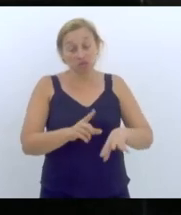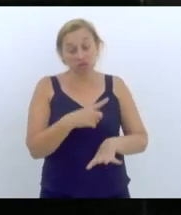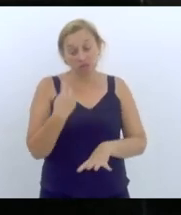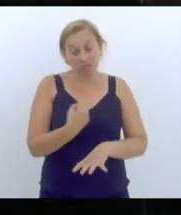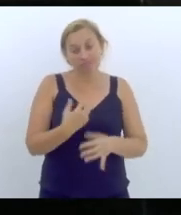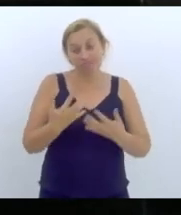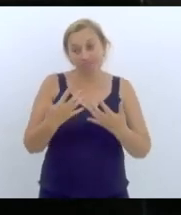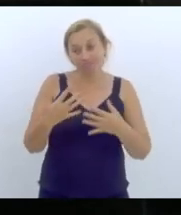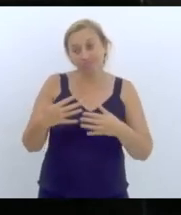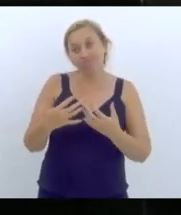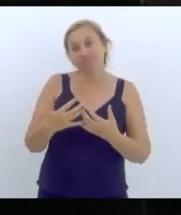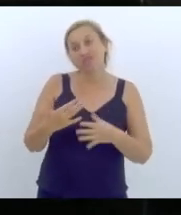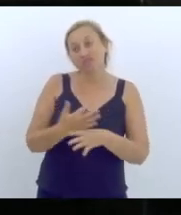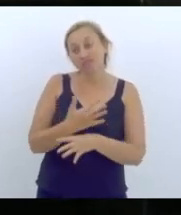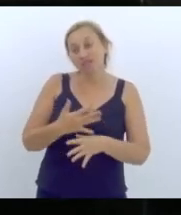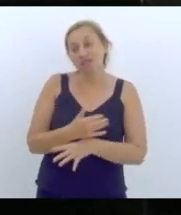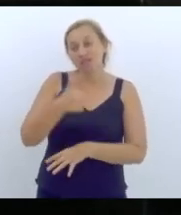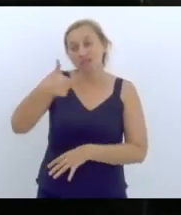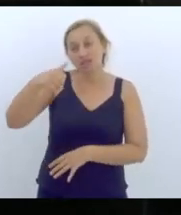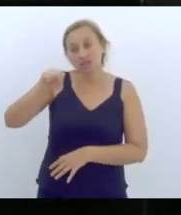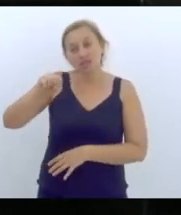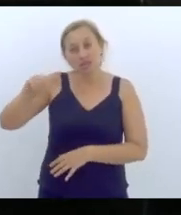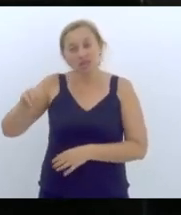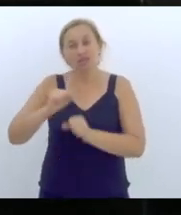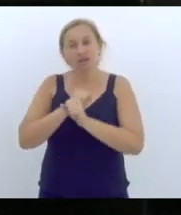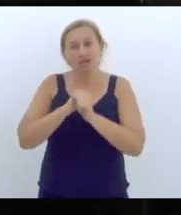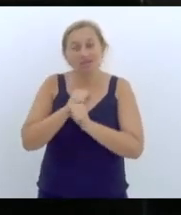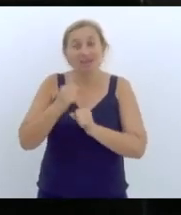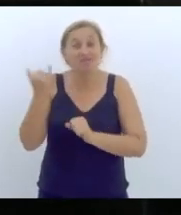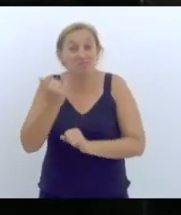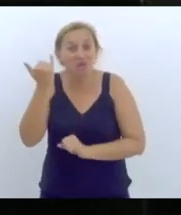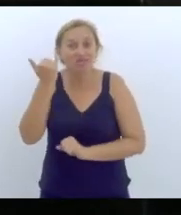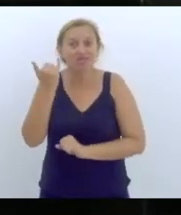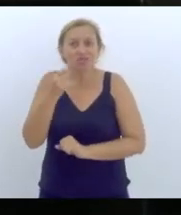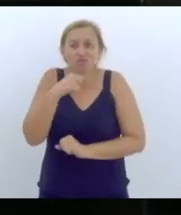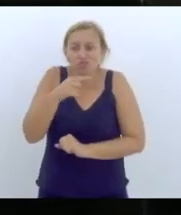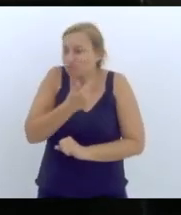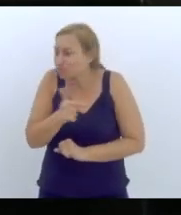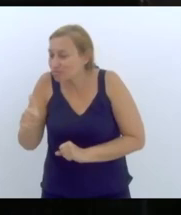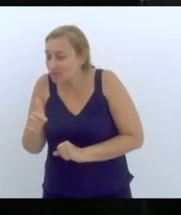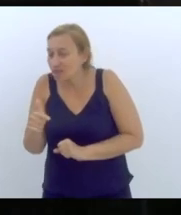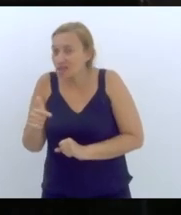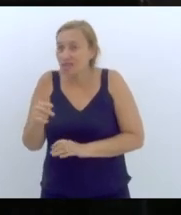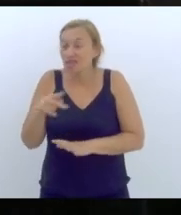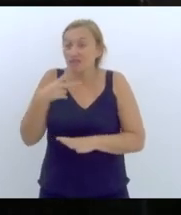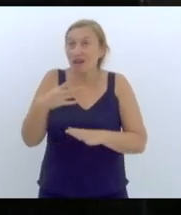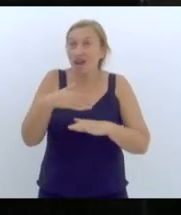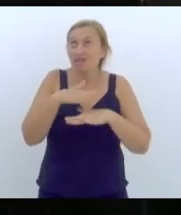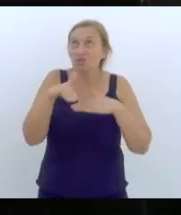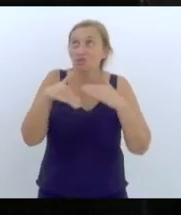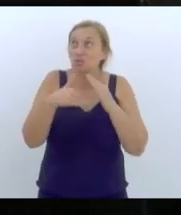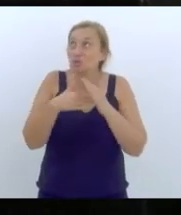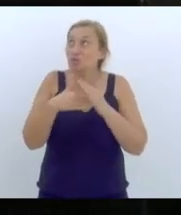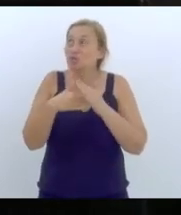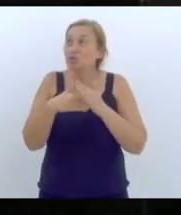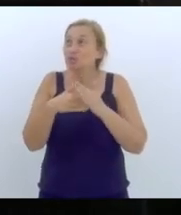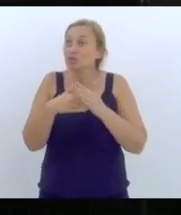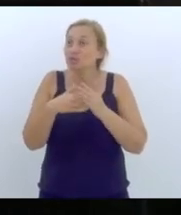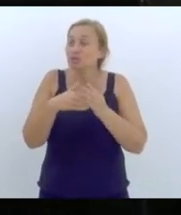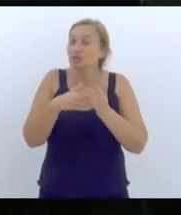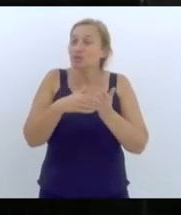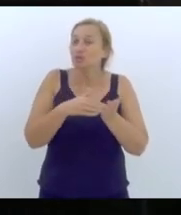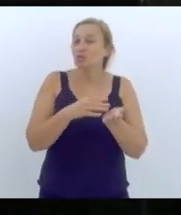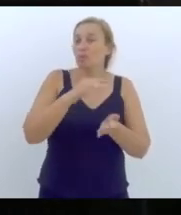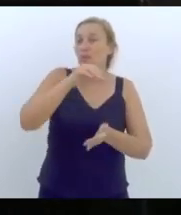cidade. Nesses 180 anos, é importante, sem dúvida nenhuma, destacar a todos aqueles, desde o Major